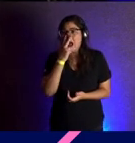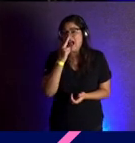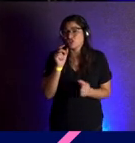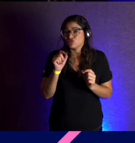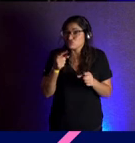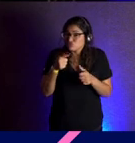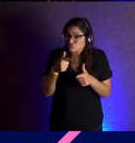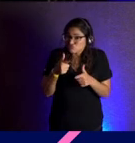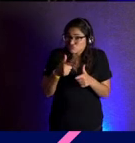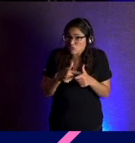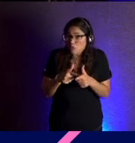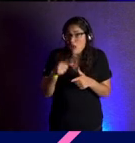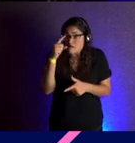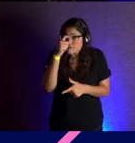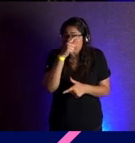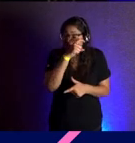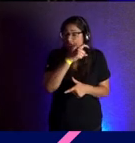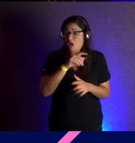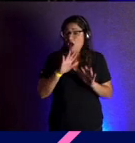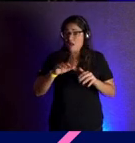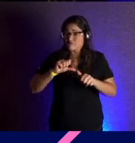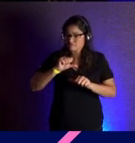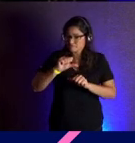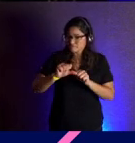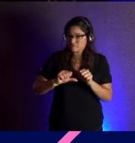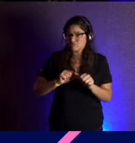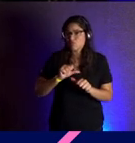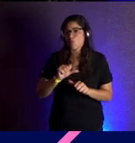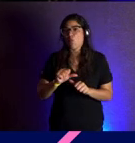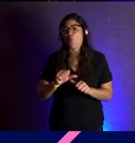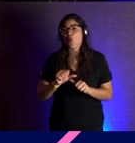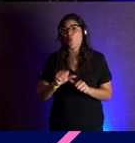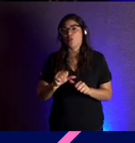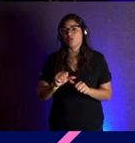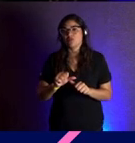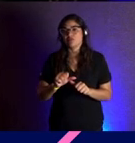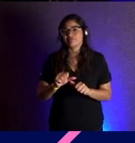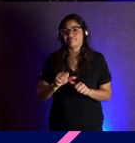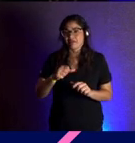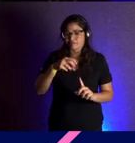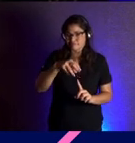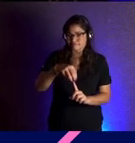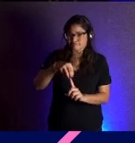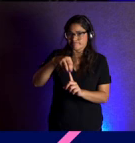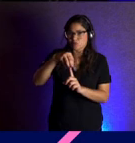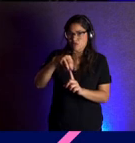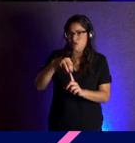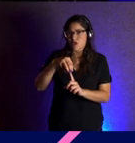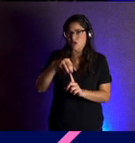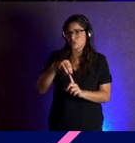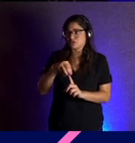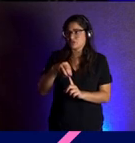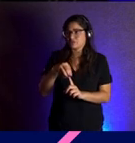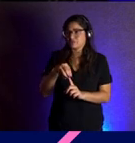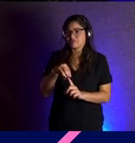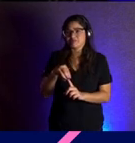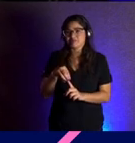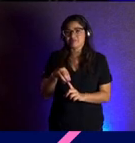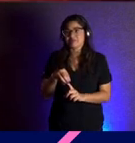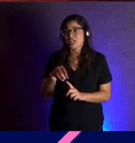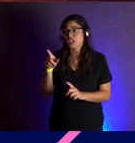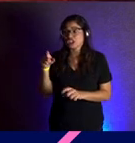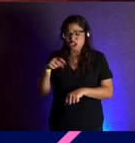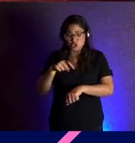isso tende a mudar, né, o comportamento de. A prioridade, gente, está acabando. Então, eu vou